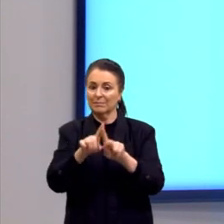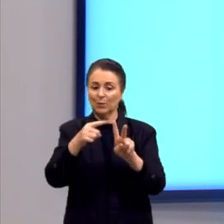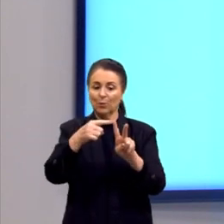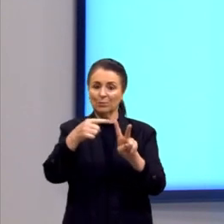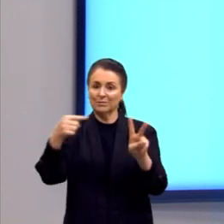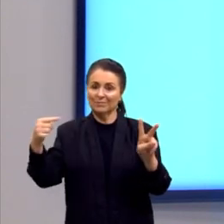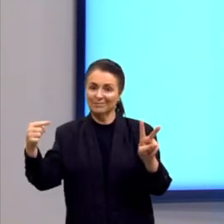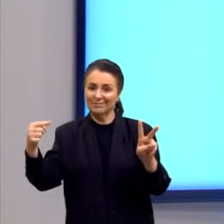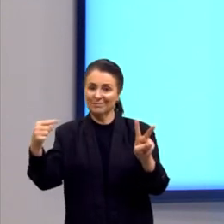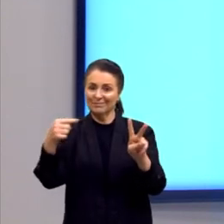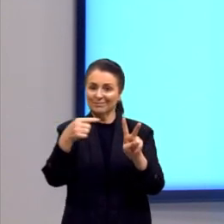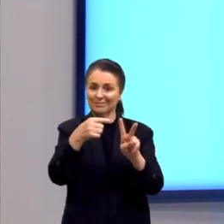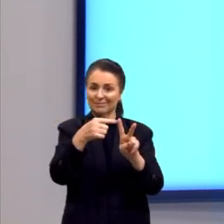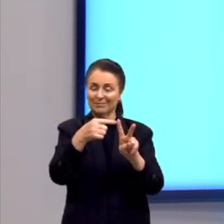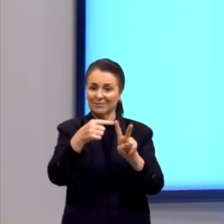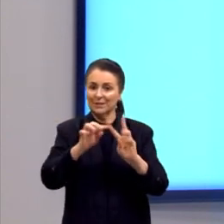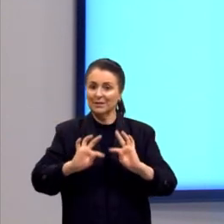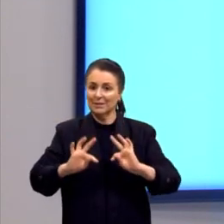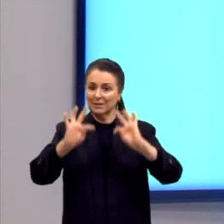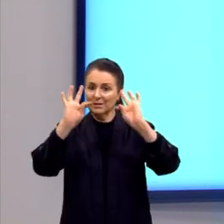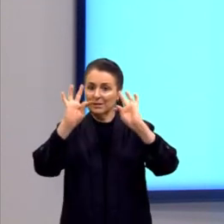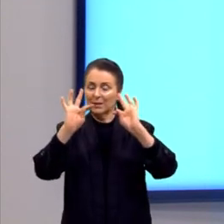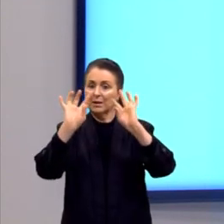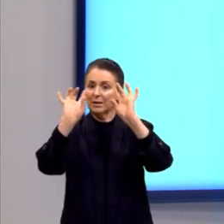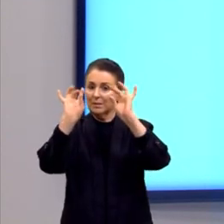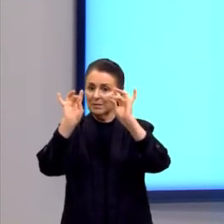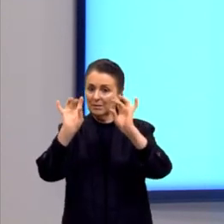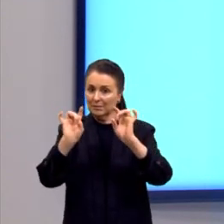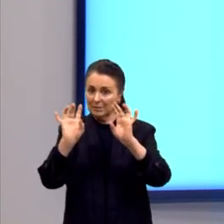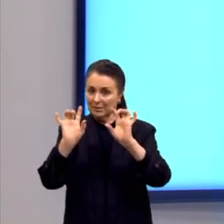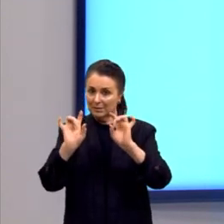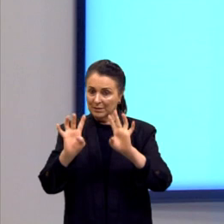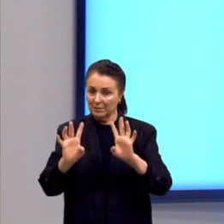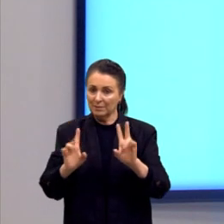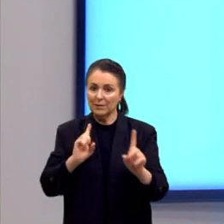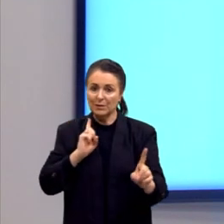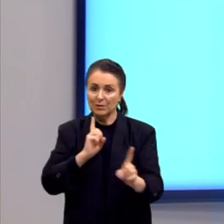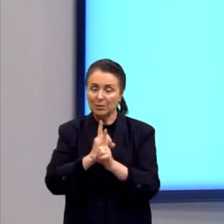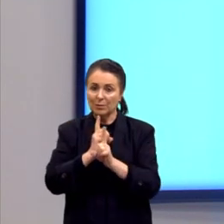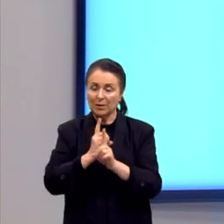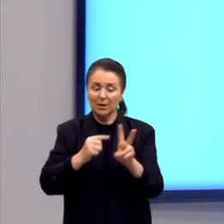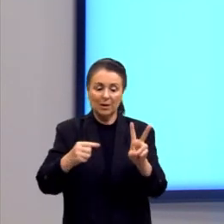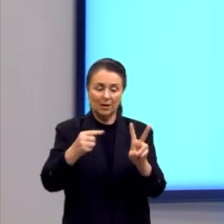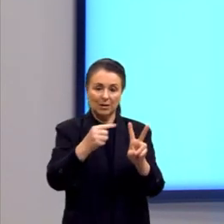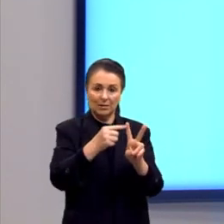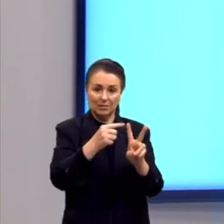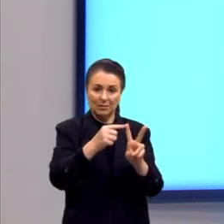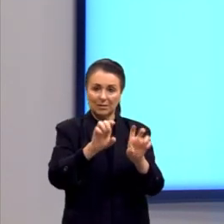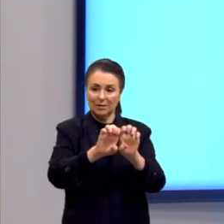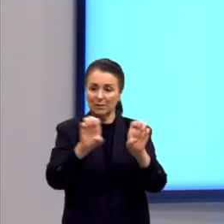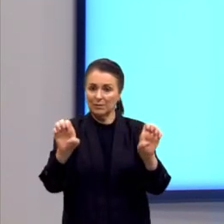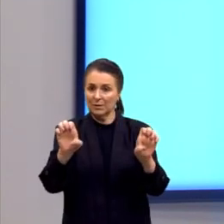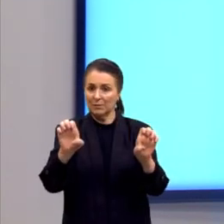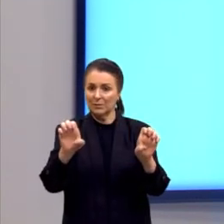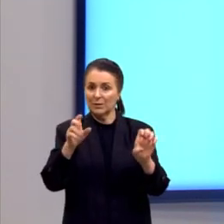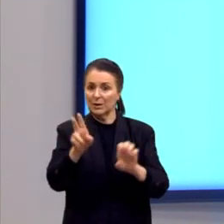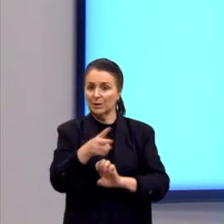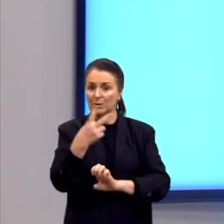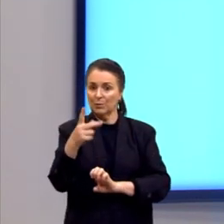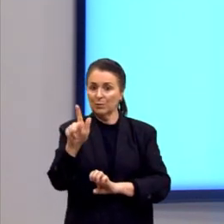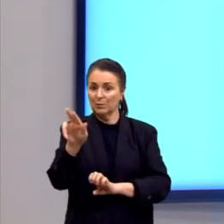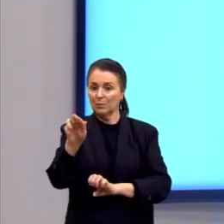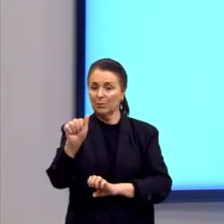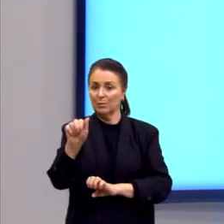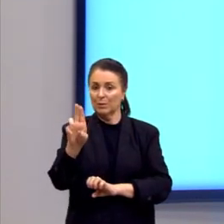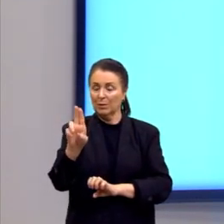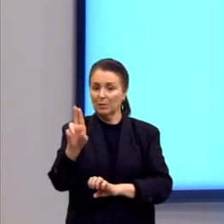essa técnica ela é específica então para descobrir as raízes de uma equação de segundo grau e eu vou mostrar ela